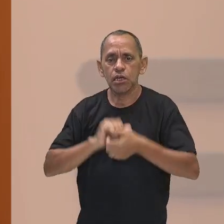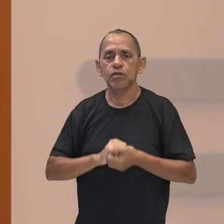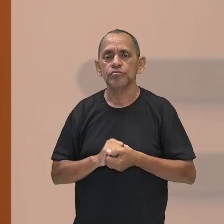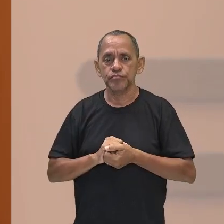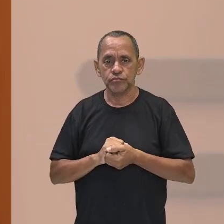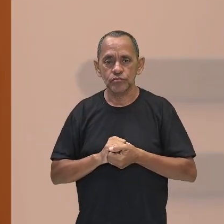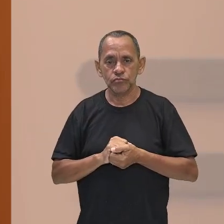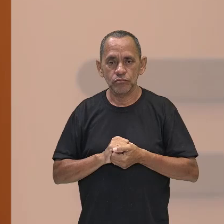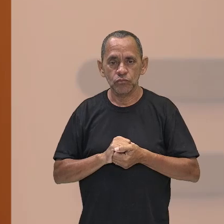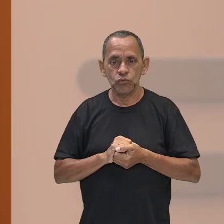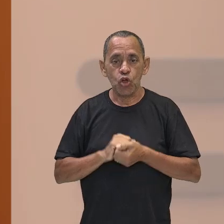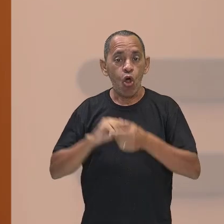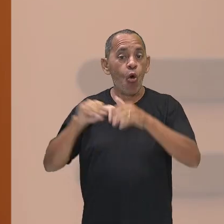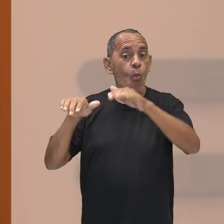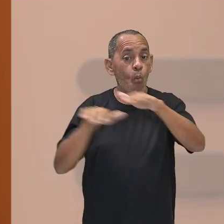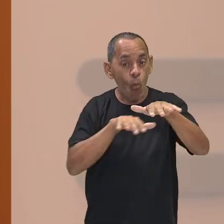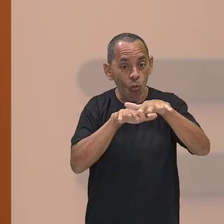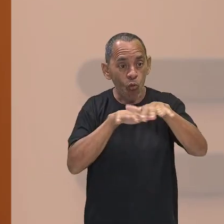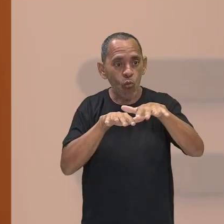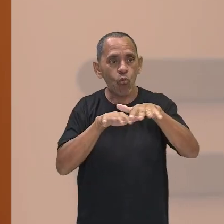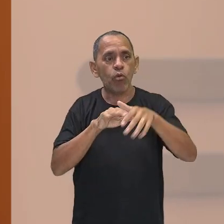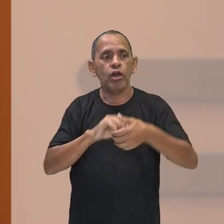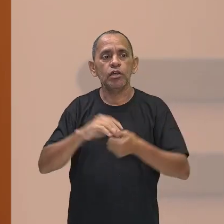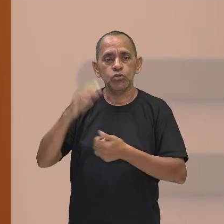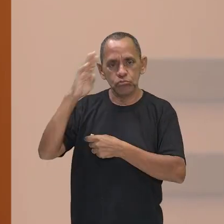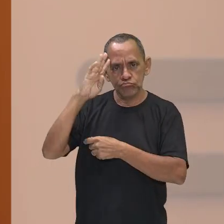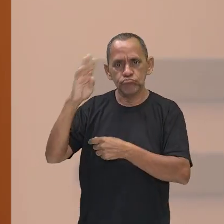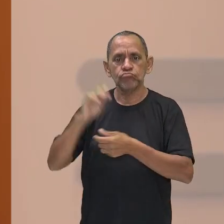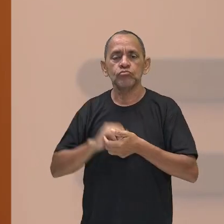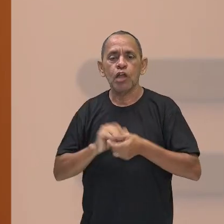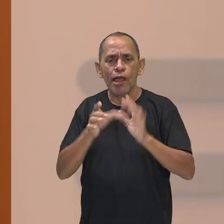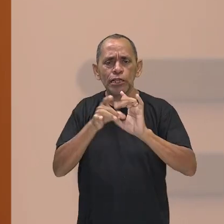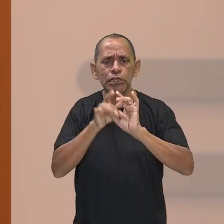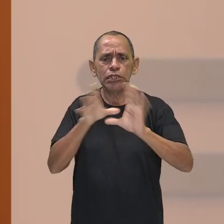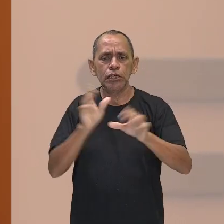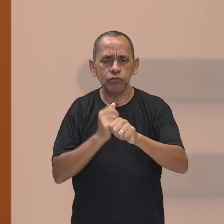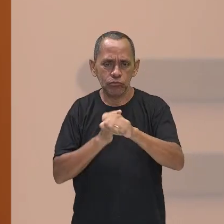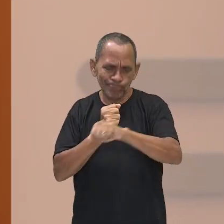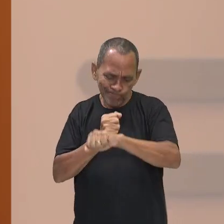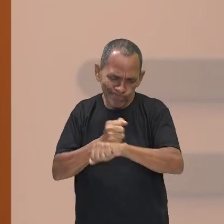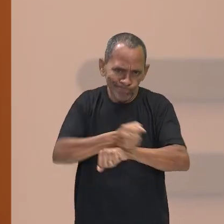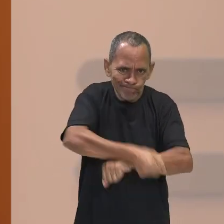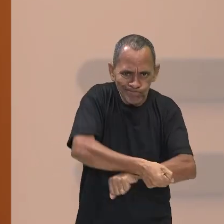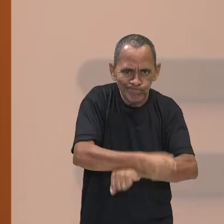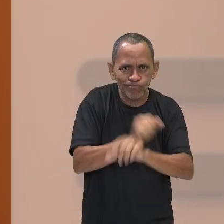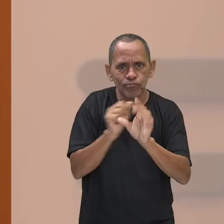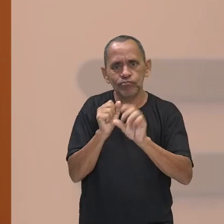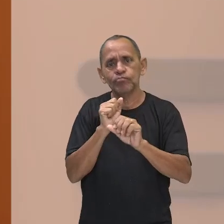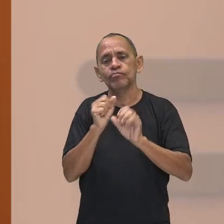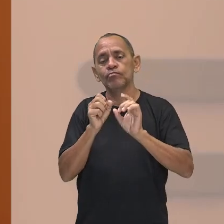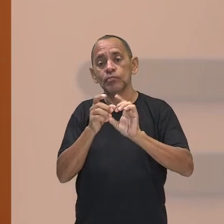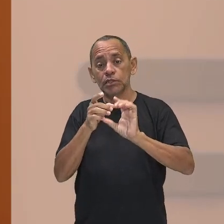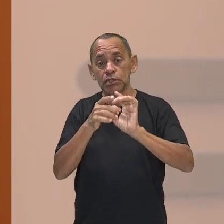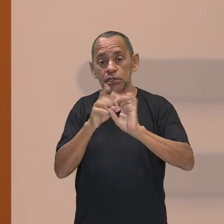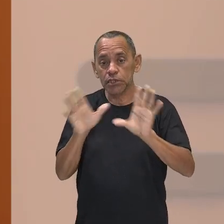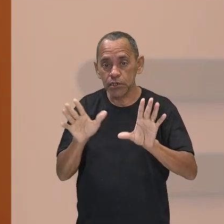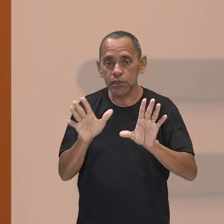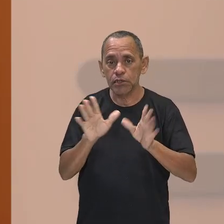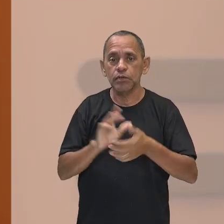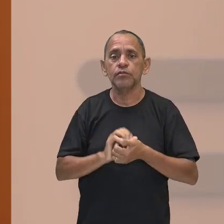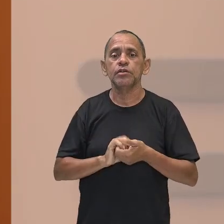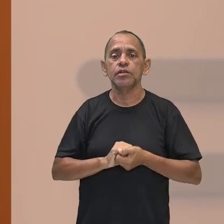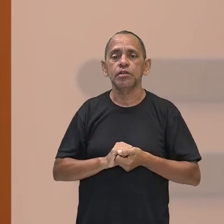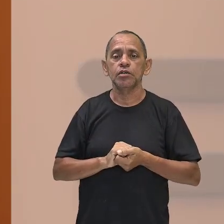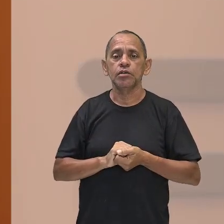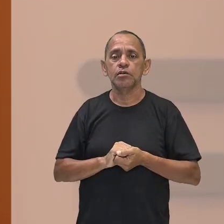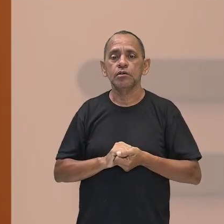ser um movimento abolicionista que, de certa forma, contribuiu muito para posteriormente a gente ver a abolição da